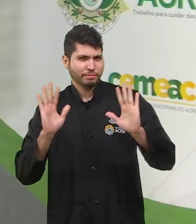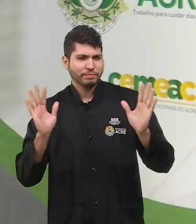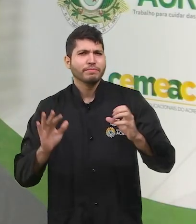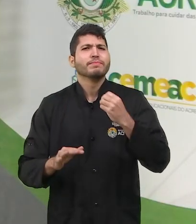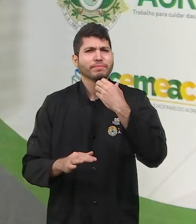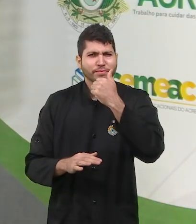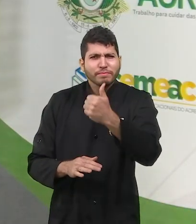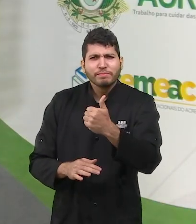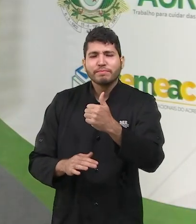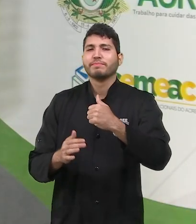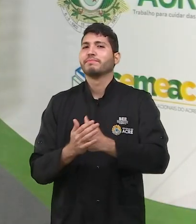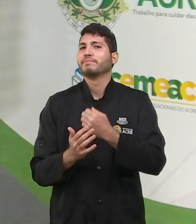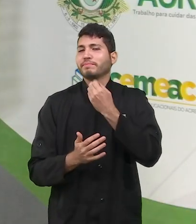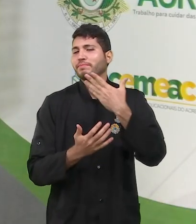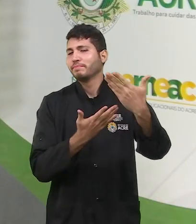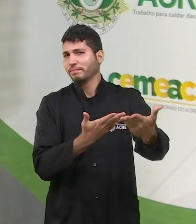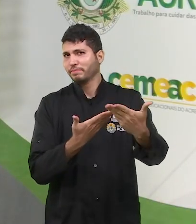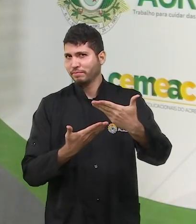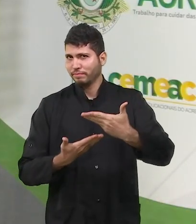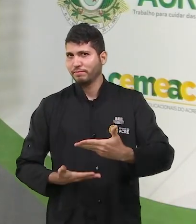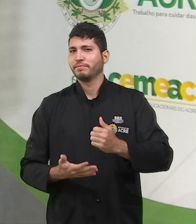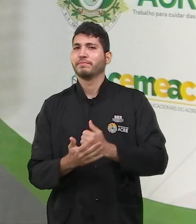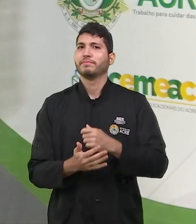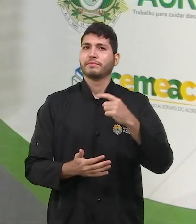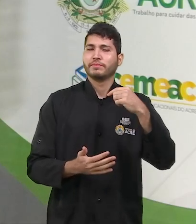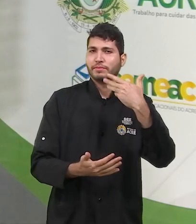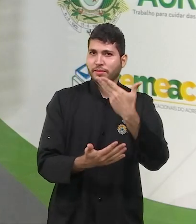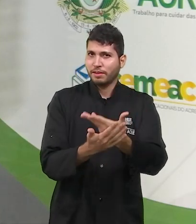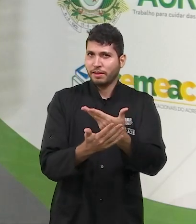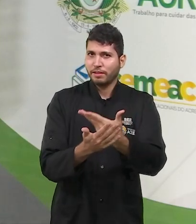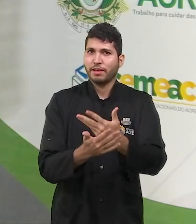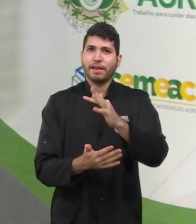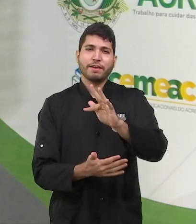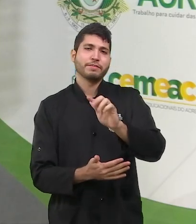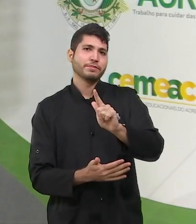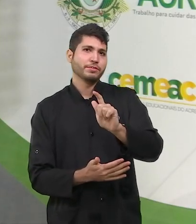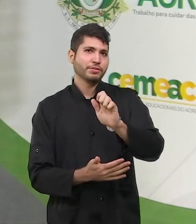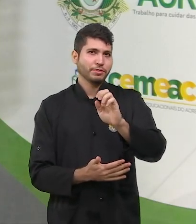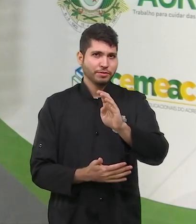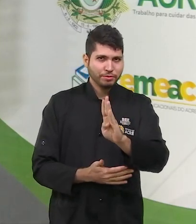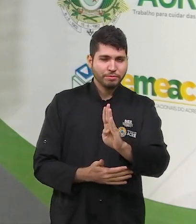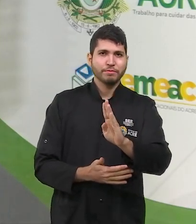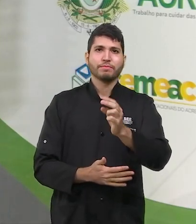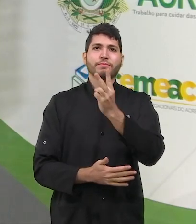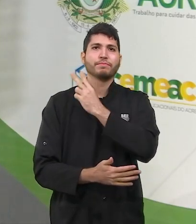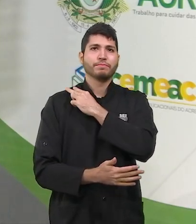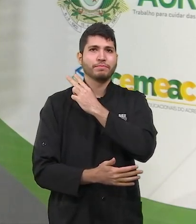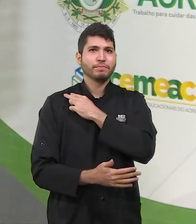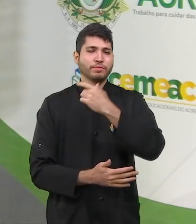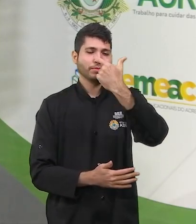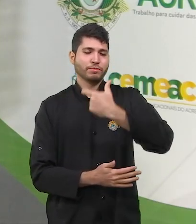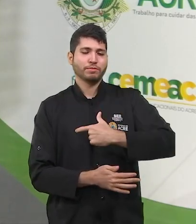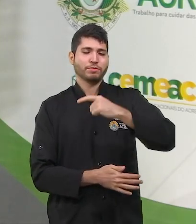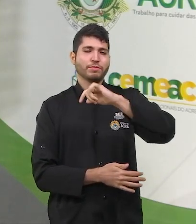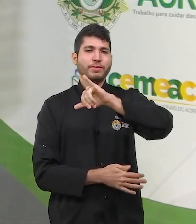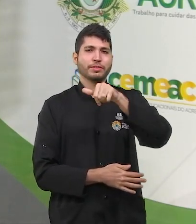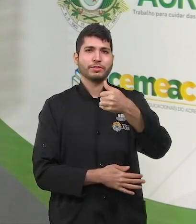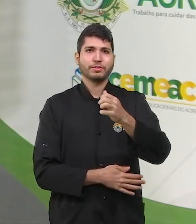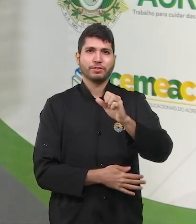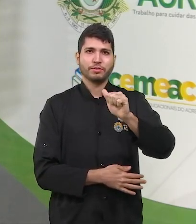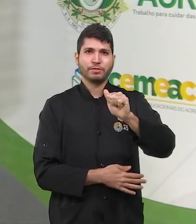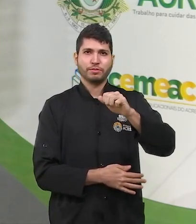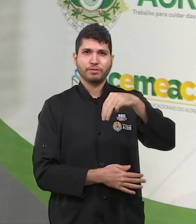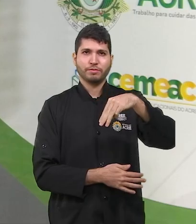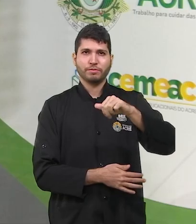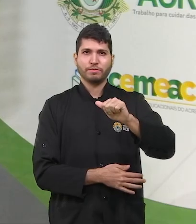Olá, tudo bem? Sejam todos bem-vindos. Essa é a nossa formação geral básica da segunda série. Eu sou Jamaica Kelly, professora